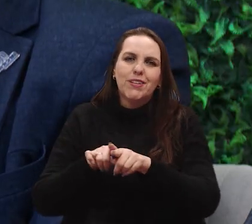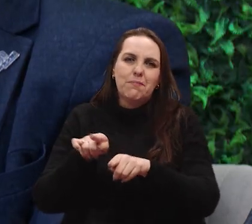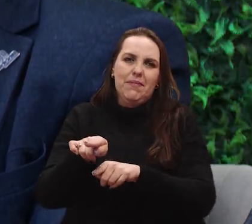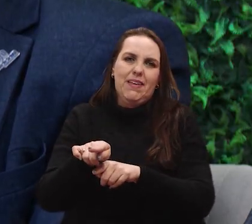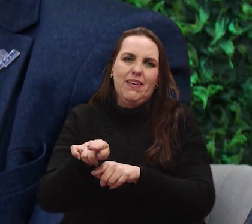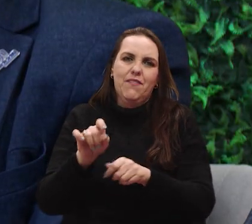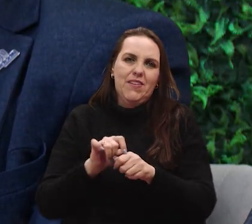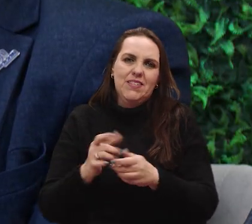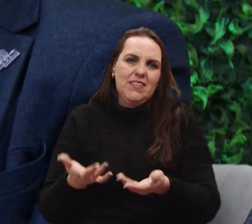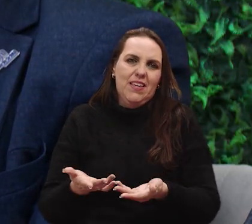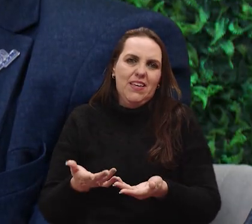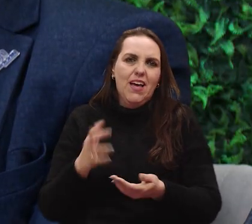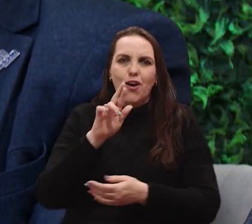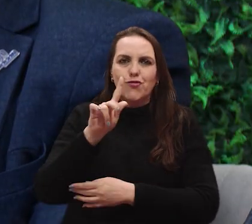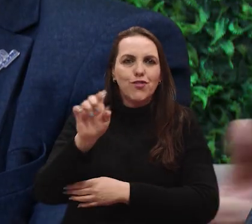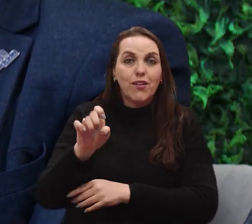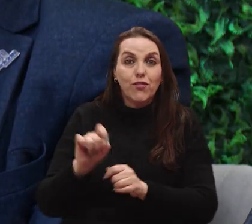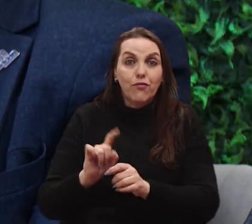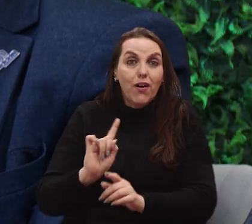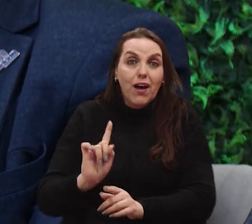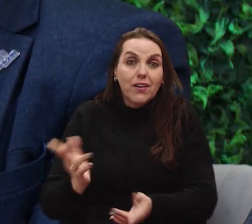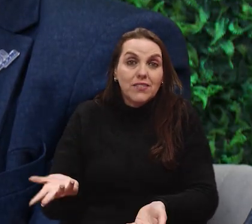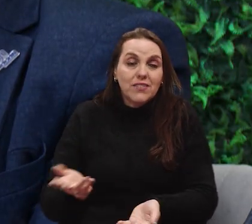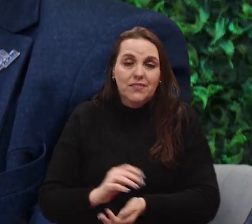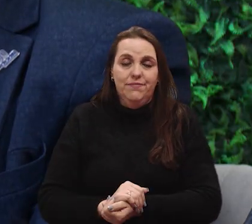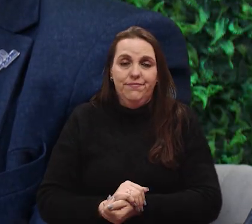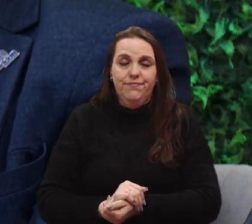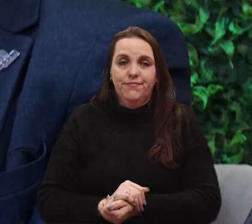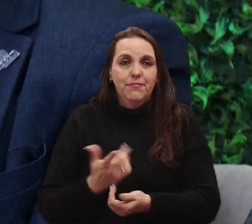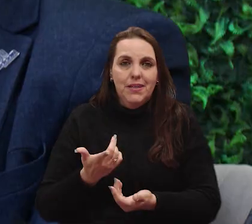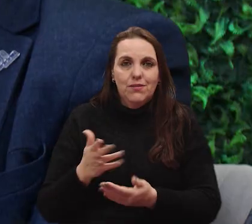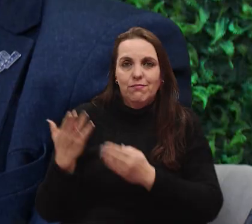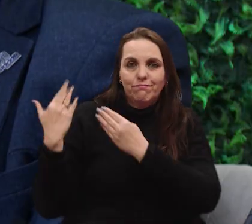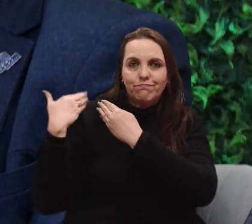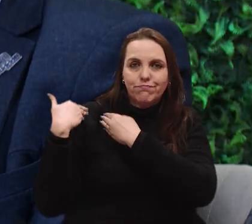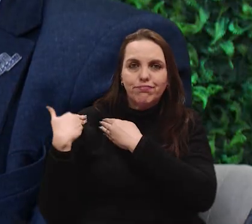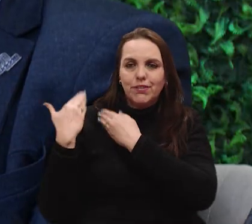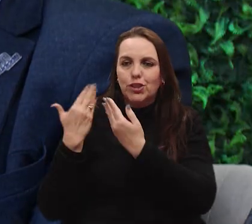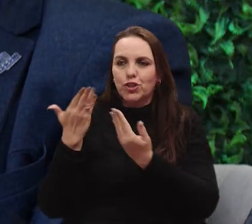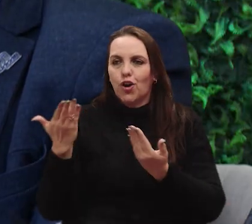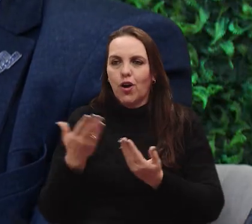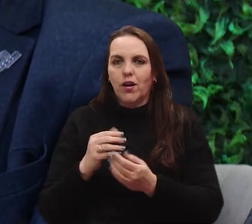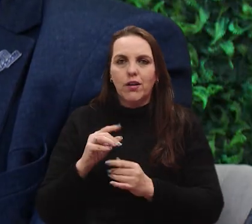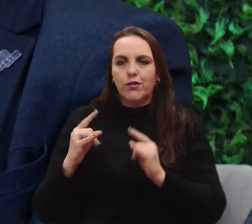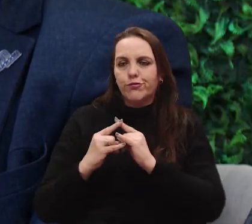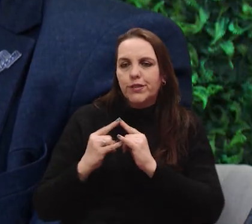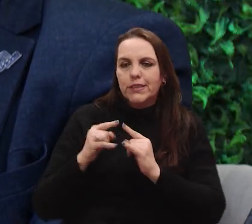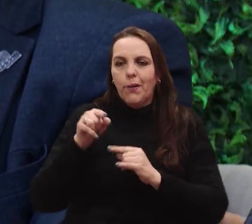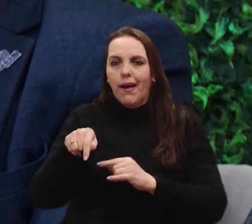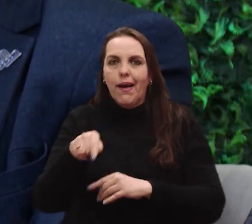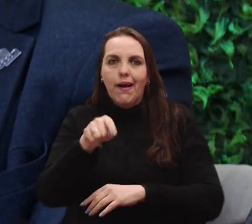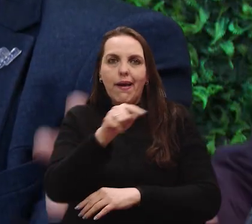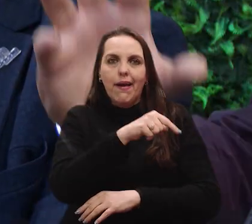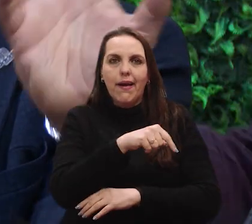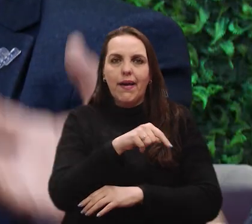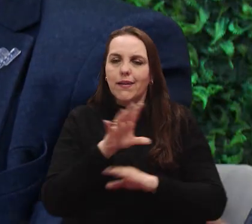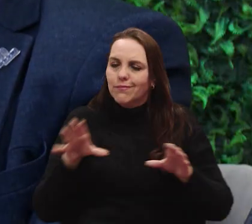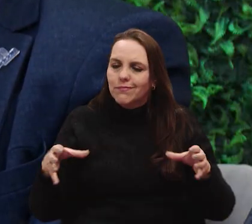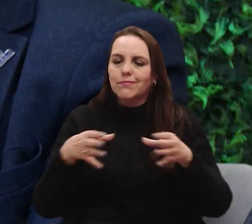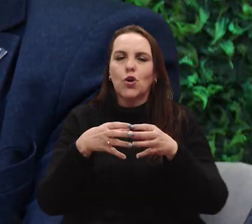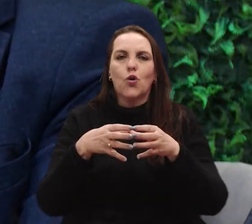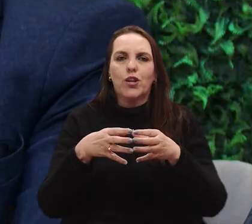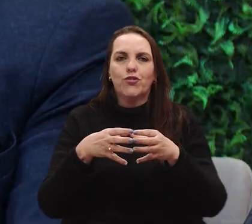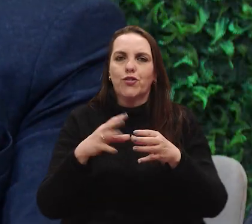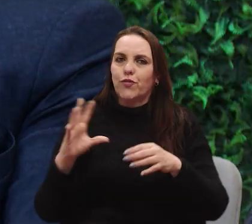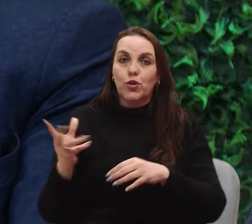também, mas não é fácil, tá? Mas poderiam fazer, mas não compete, às vezes, um órgão, um outro. Teria que ser uma ação muito